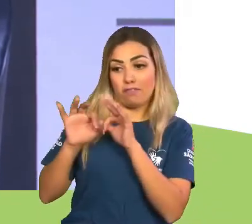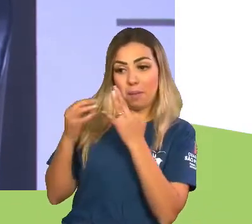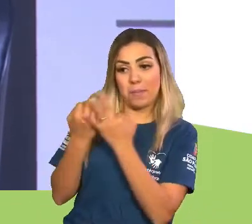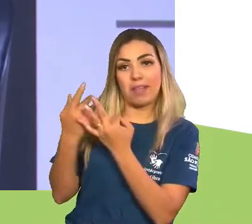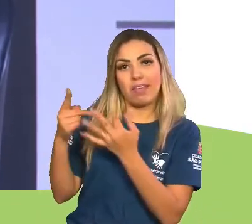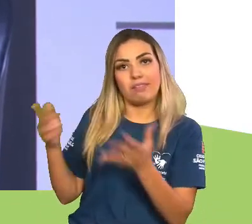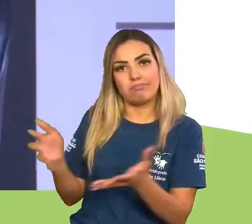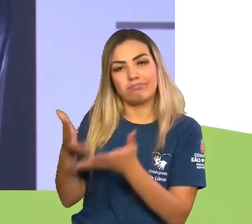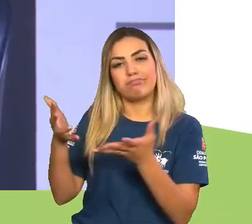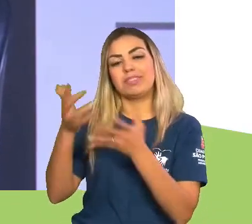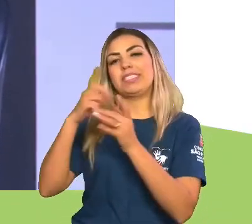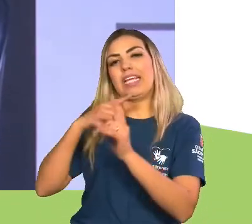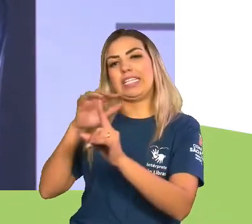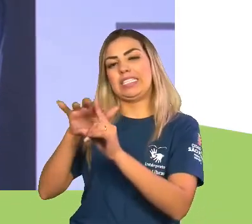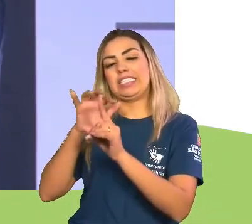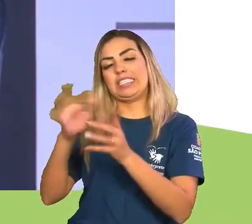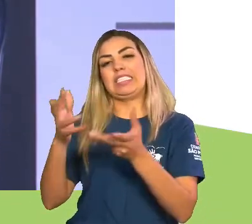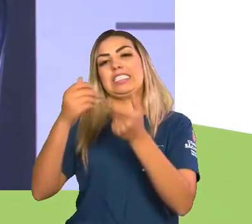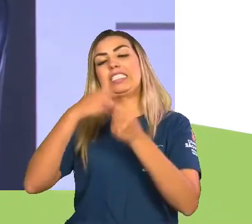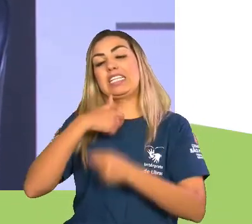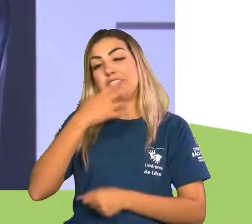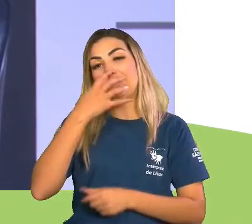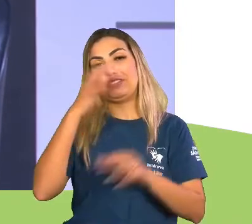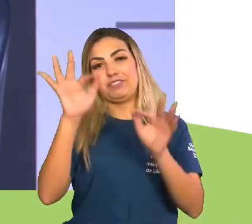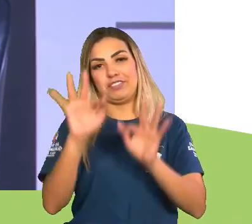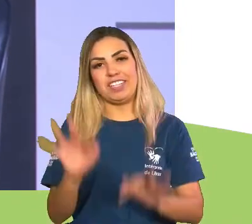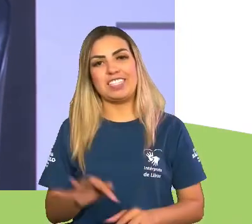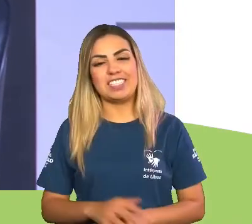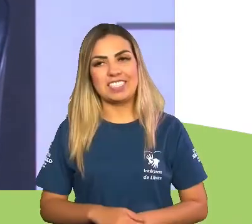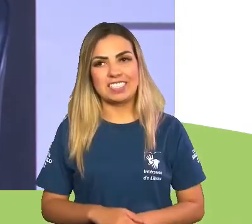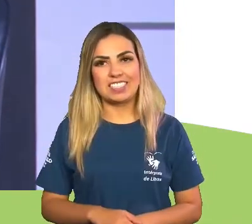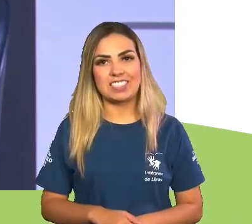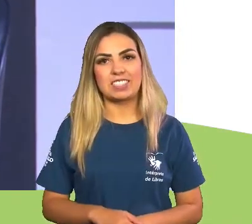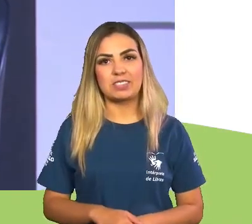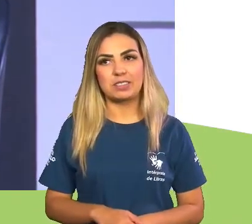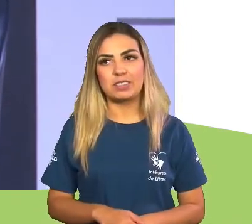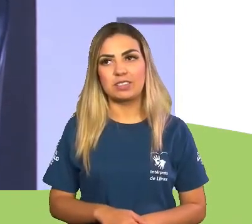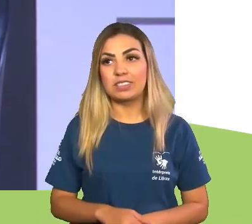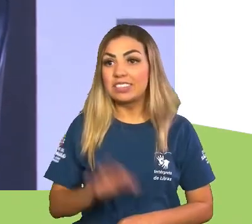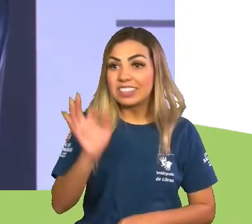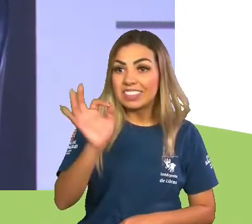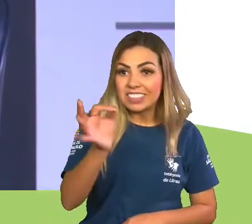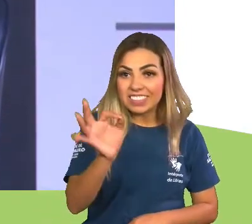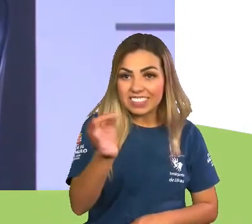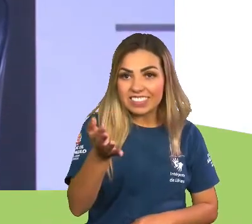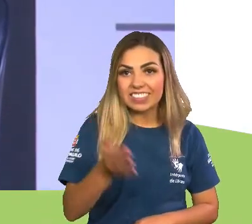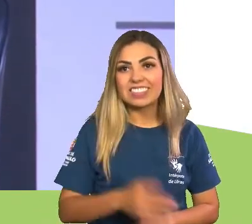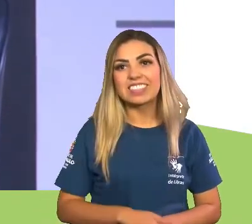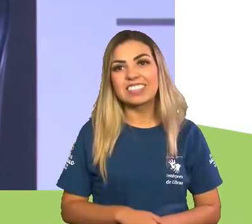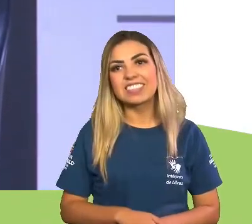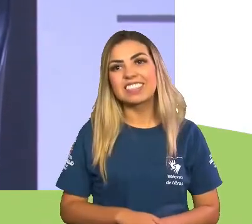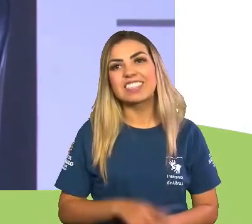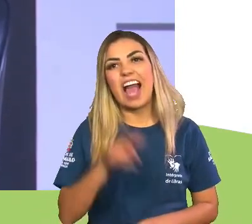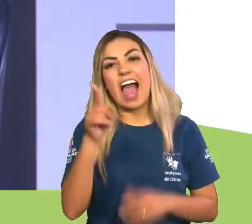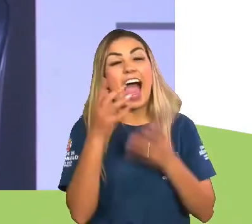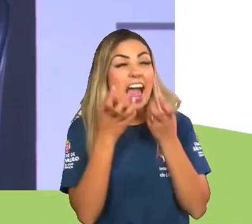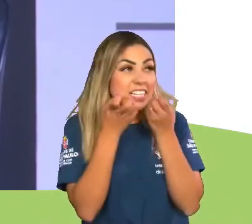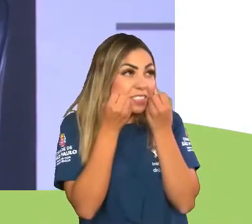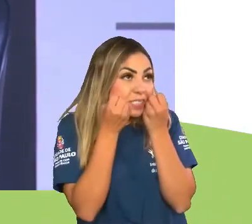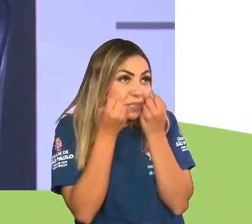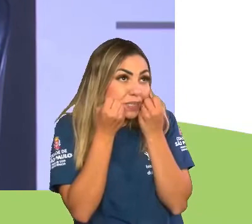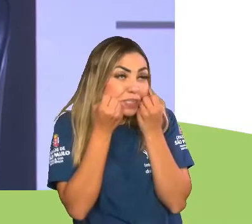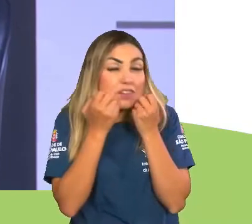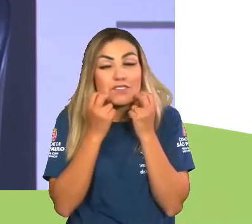incrível, incrível, incrível. Fiquei muito feliz. Viu? Oh. E aí, Nicolas? O Nicolas está envergonhado aqui. Tá.